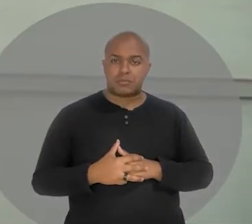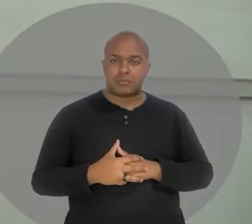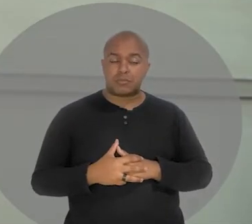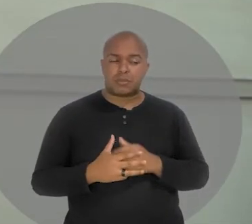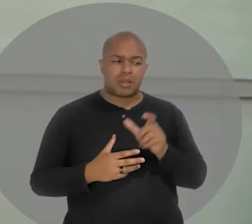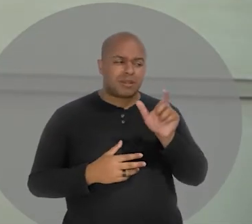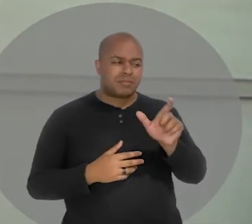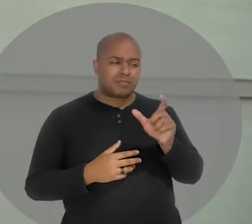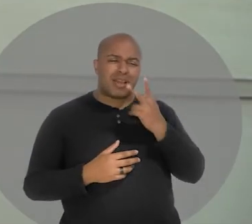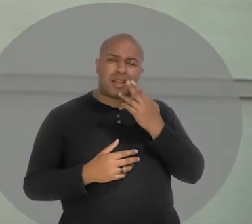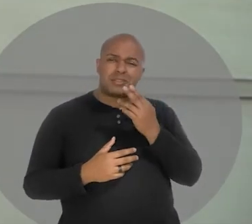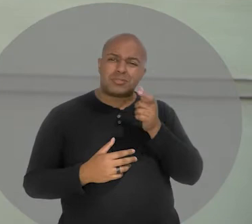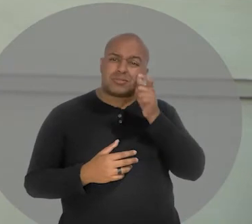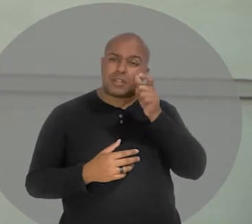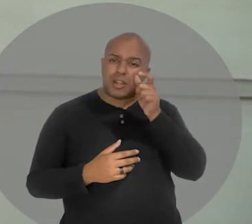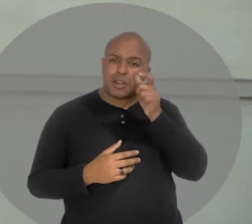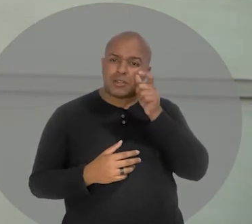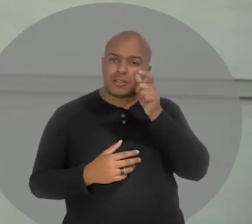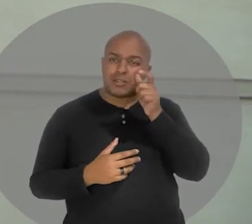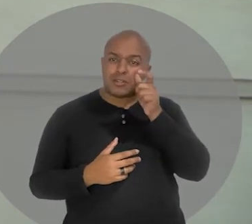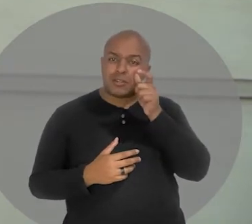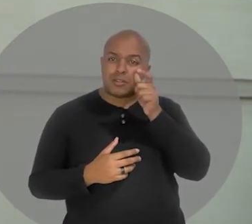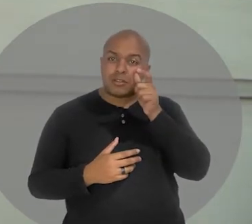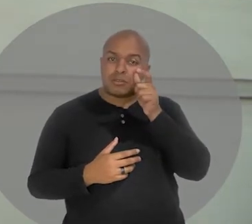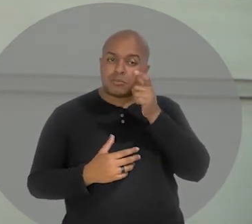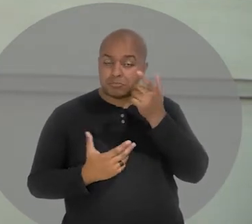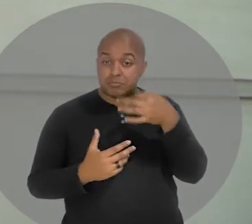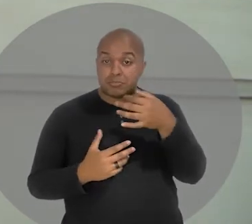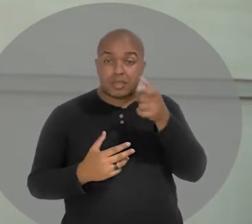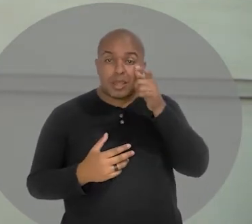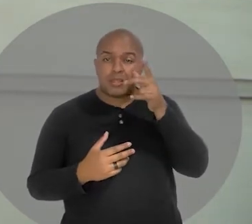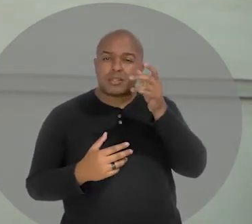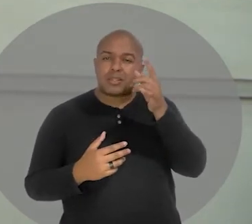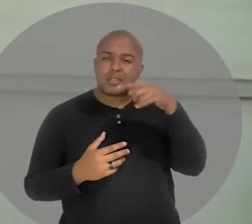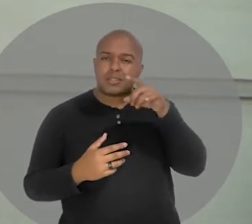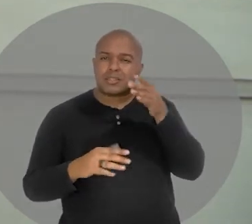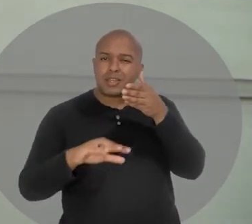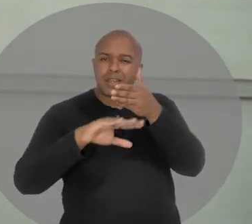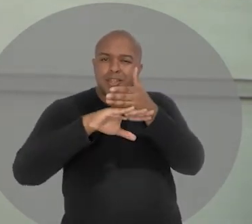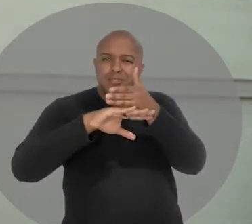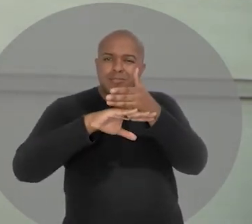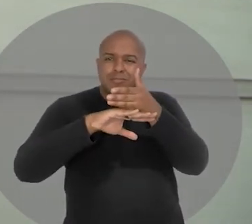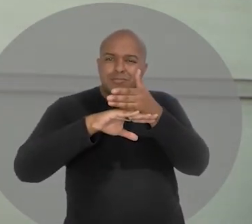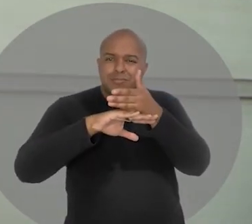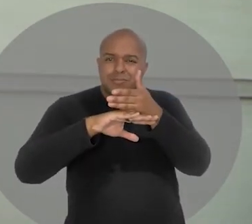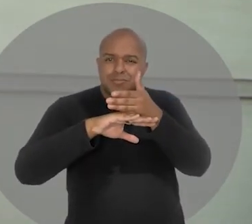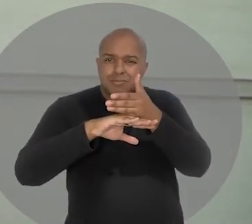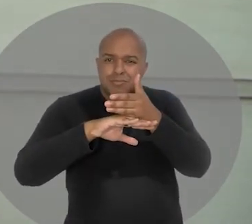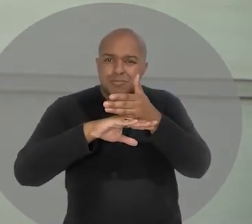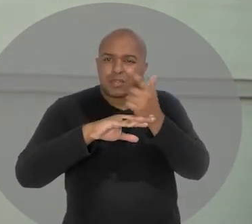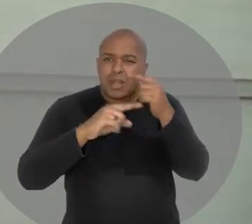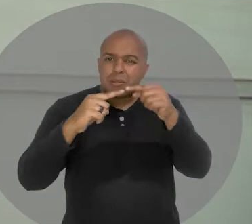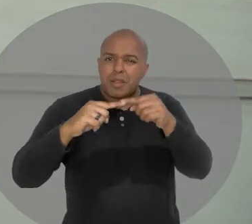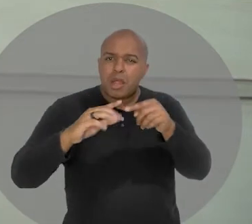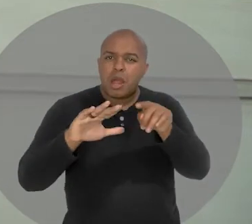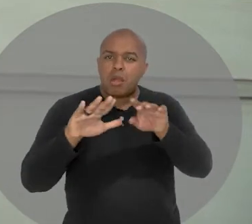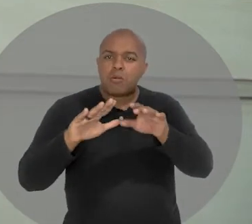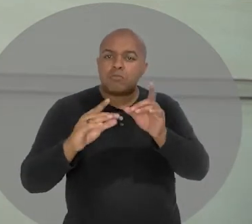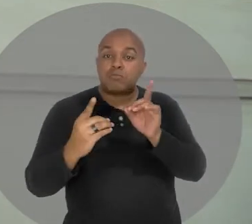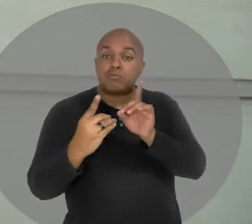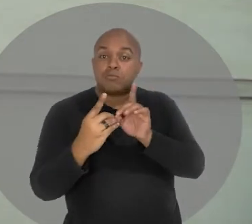Eu acho interessante, né, quando a gente entra em questão de